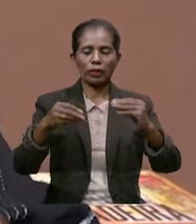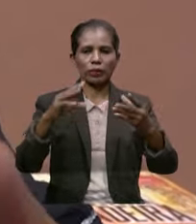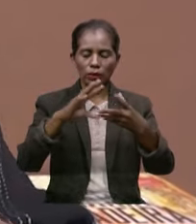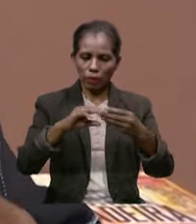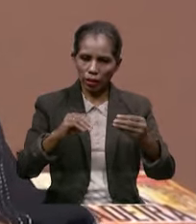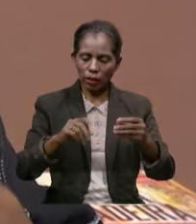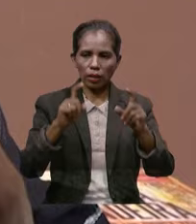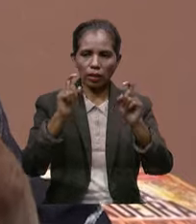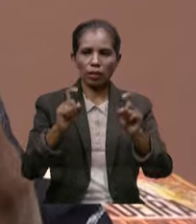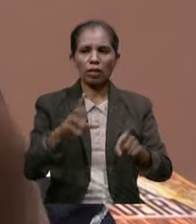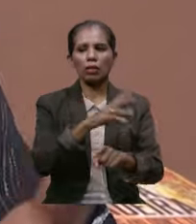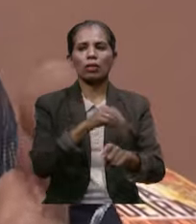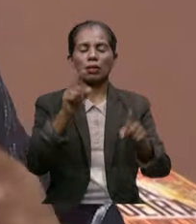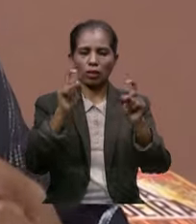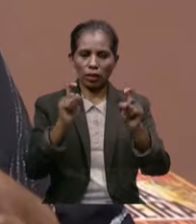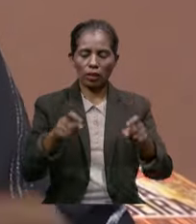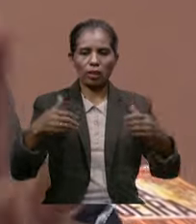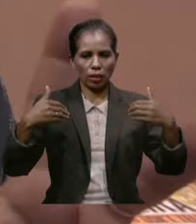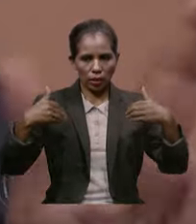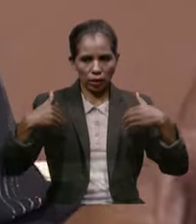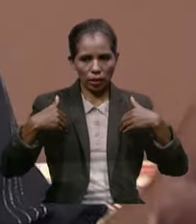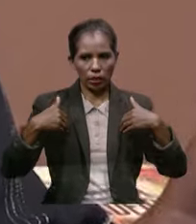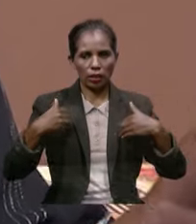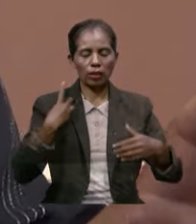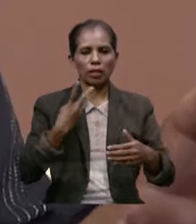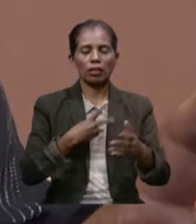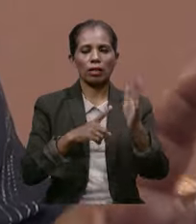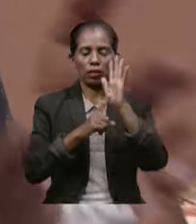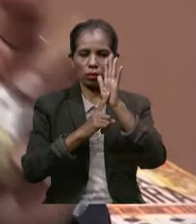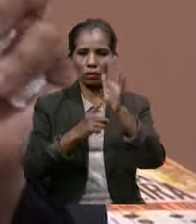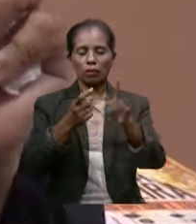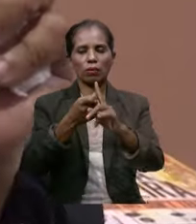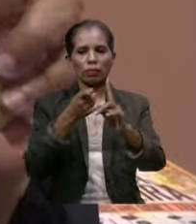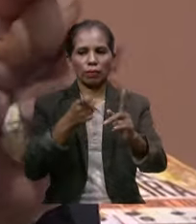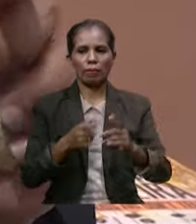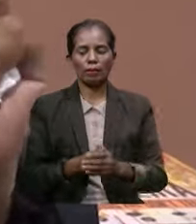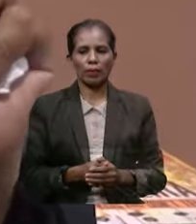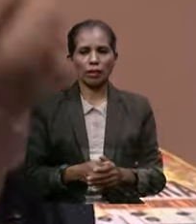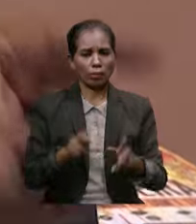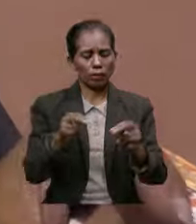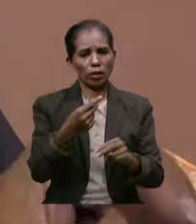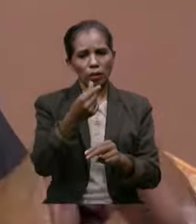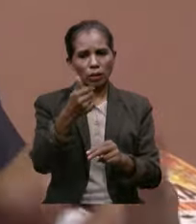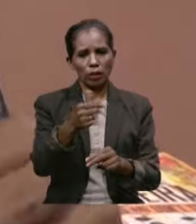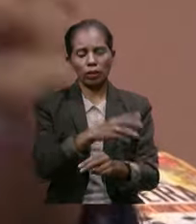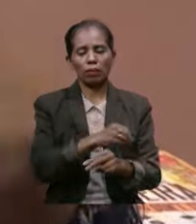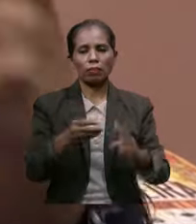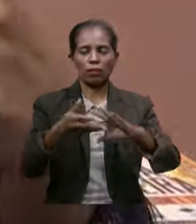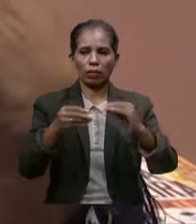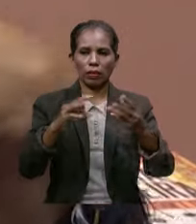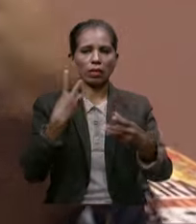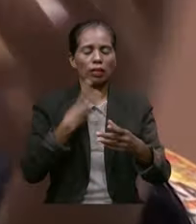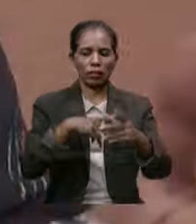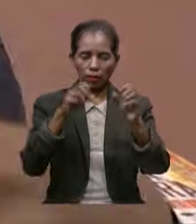Não mostra tem que ir a talento. Há um talento e tomou uma caixa. Precisa de titão, teoria ou história. Para ir